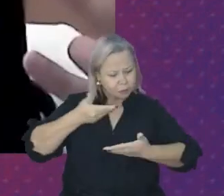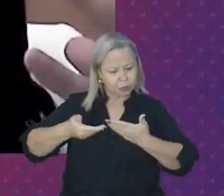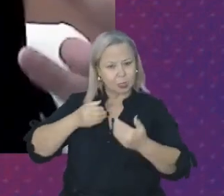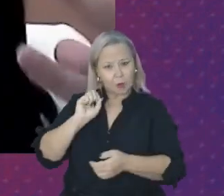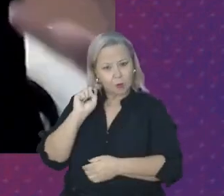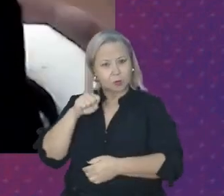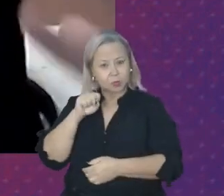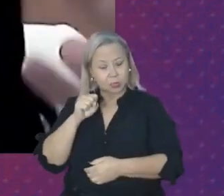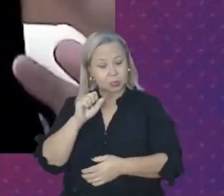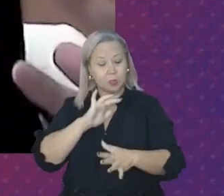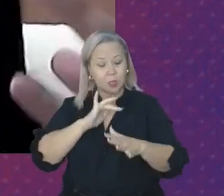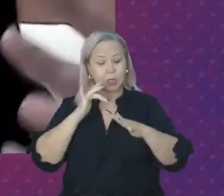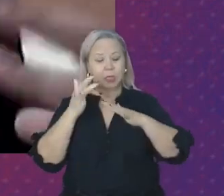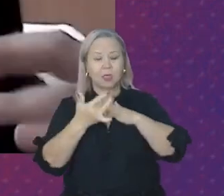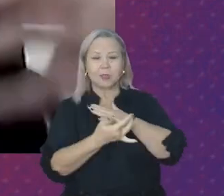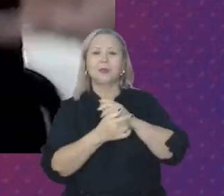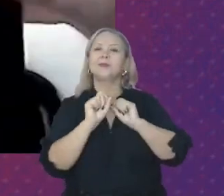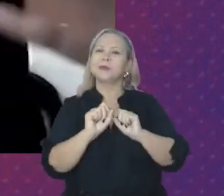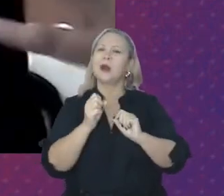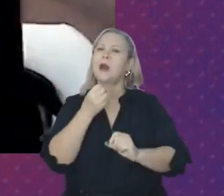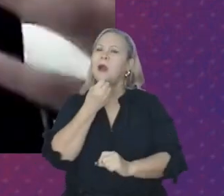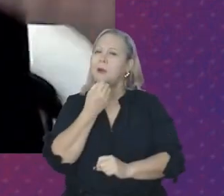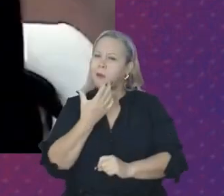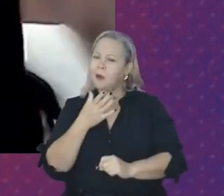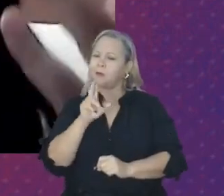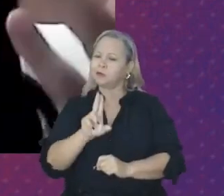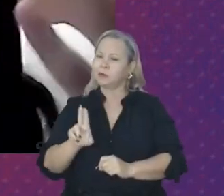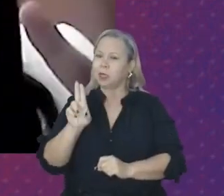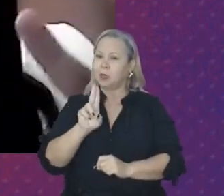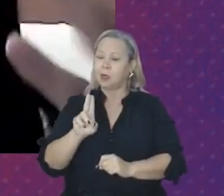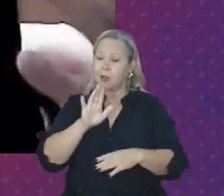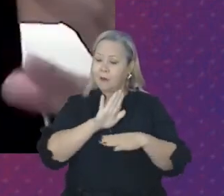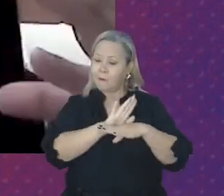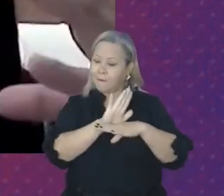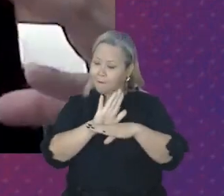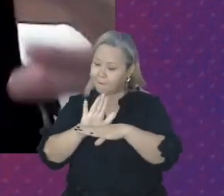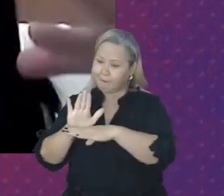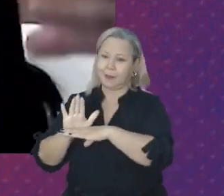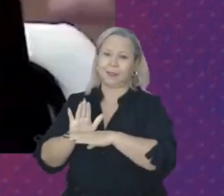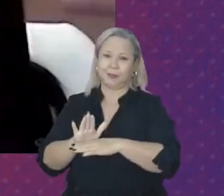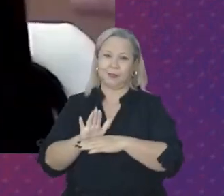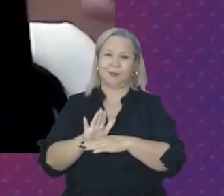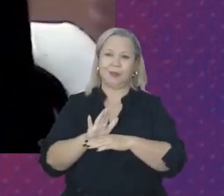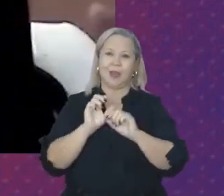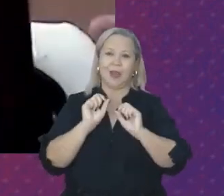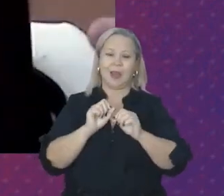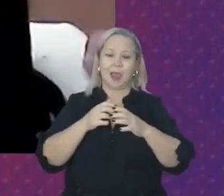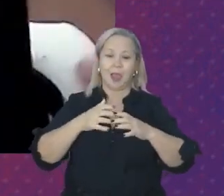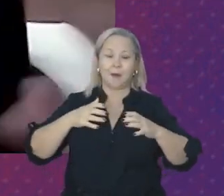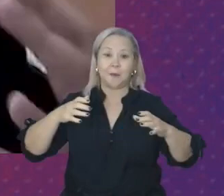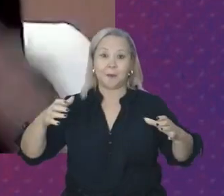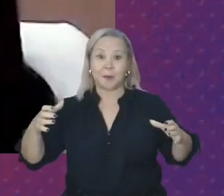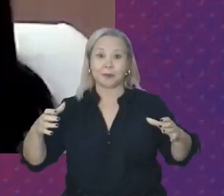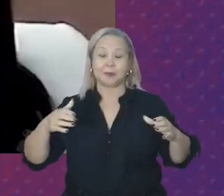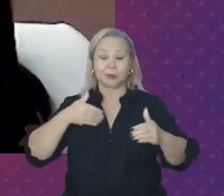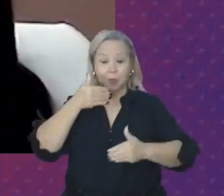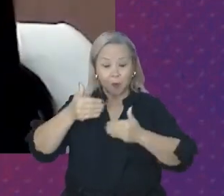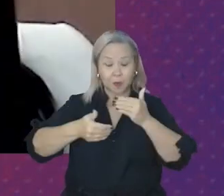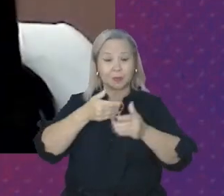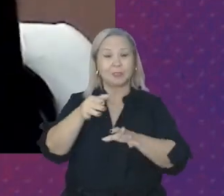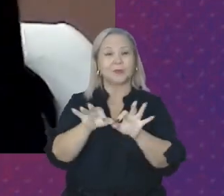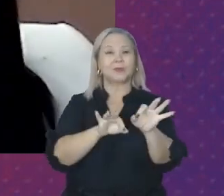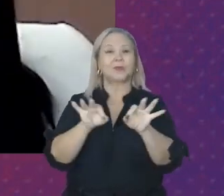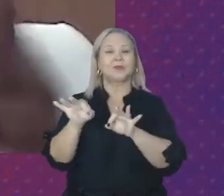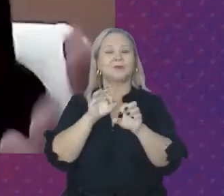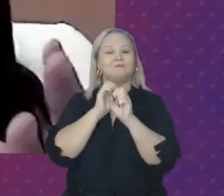redes sociais são uma ferramenta que vai te ajudar a maximizar o seu processo de construção